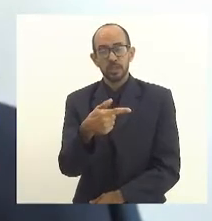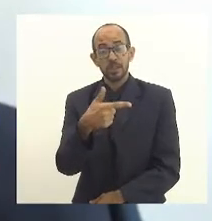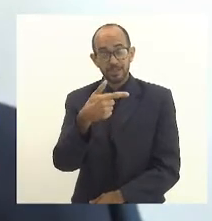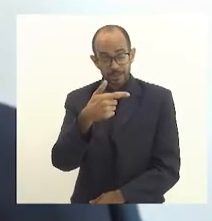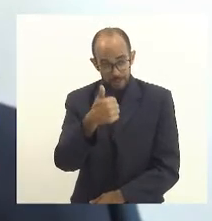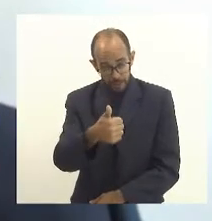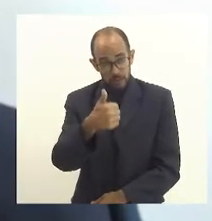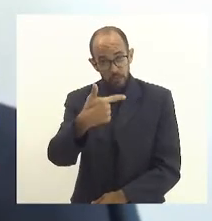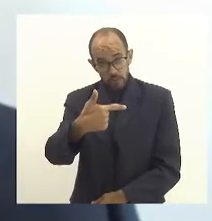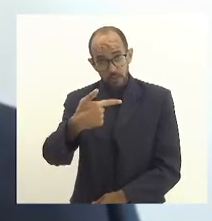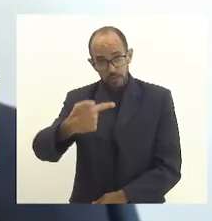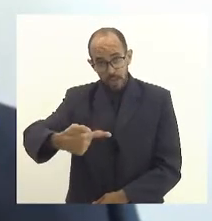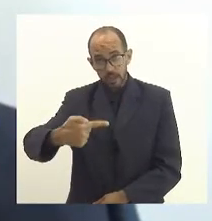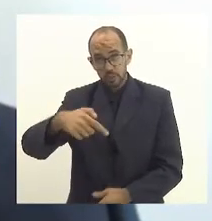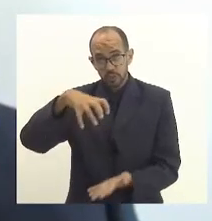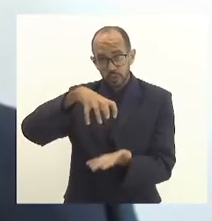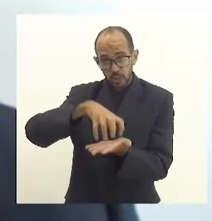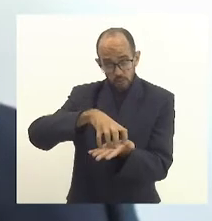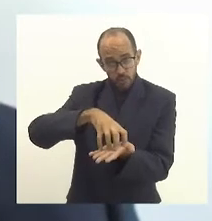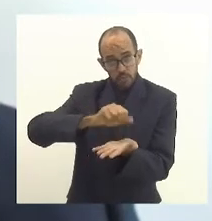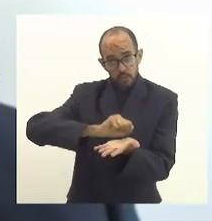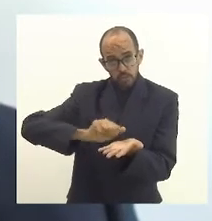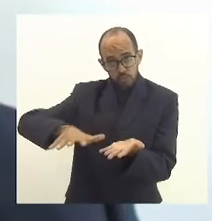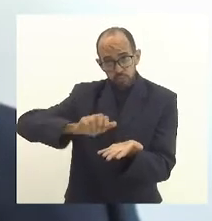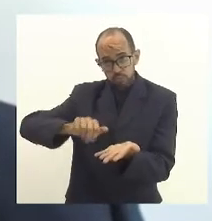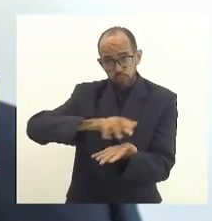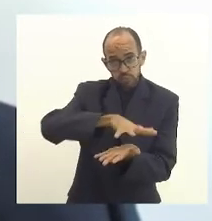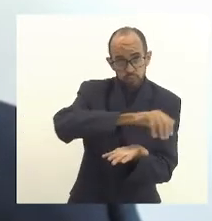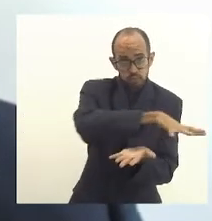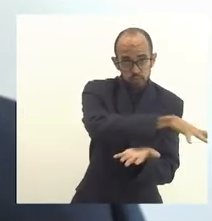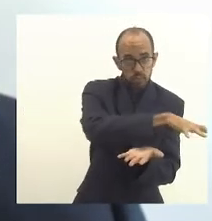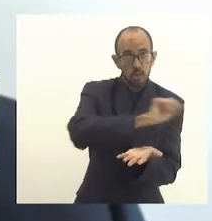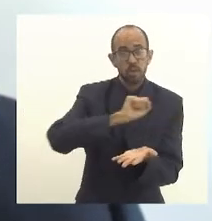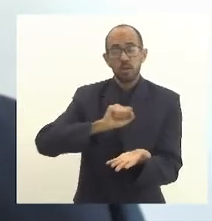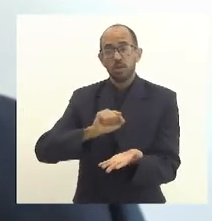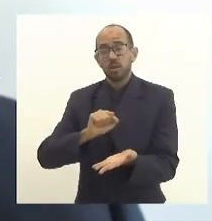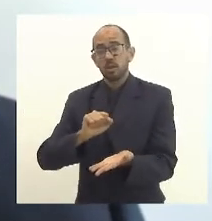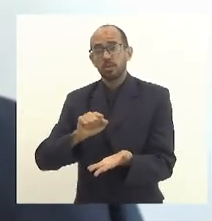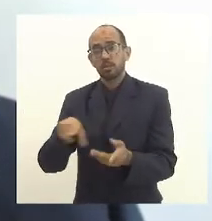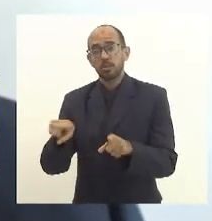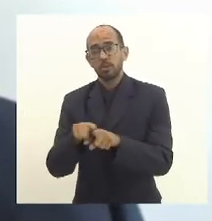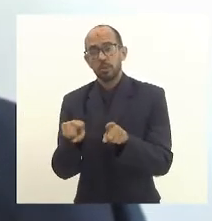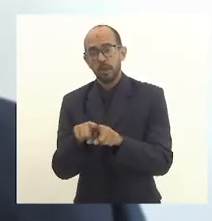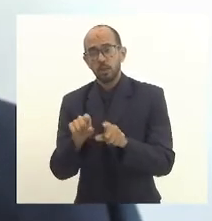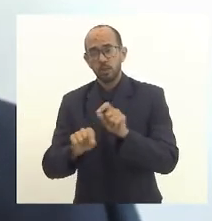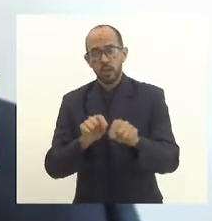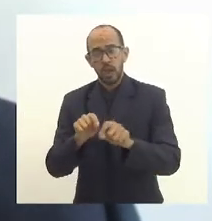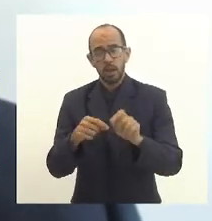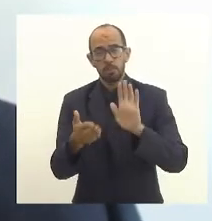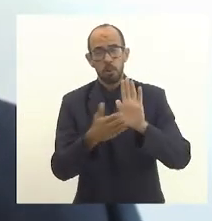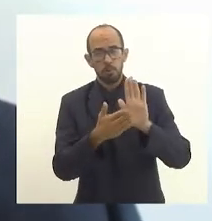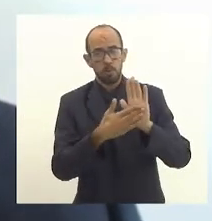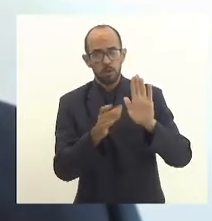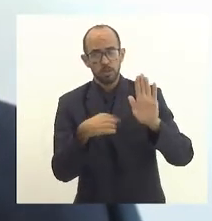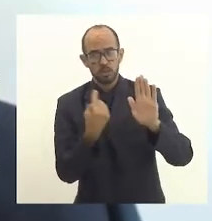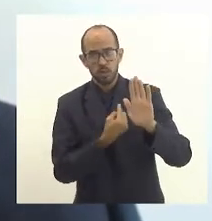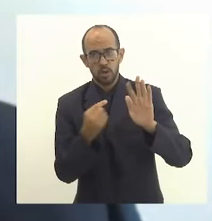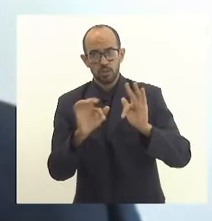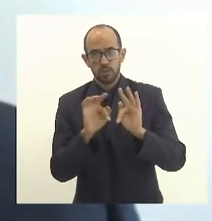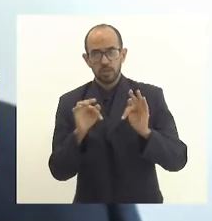de necessidade de implementação de torres de grande porte. Enfim, a nossa proposta aqui nesse